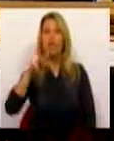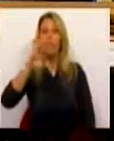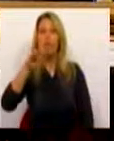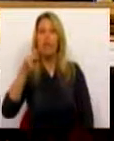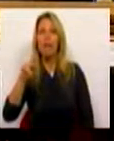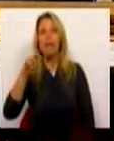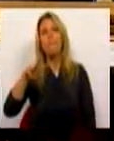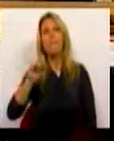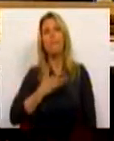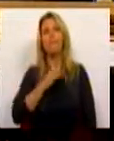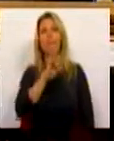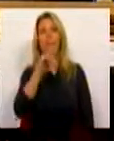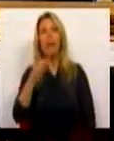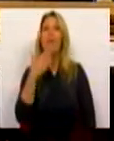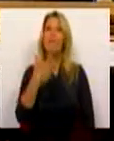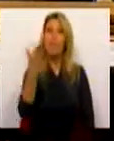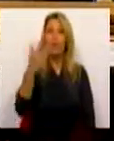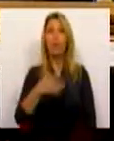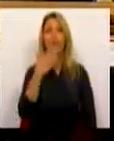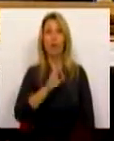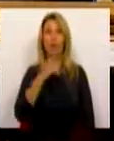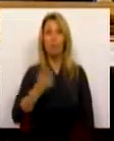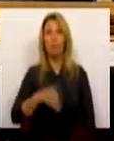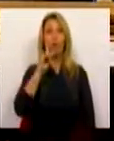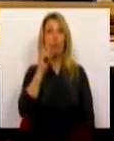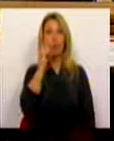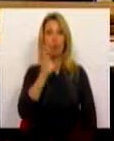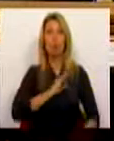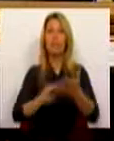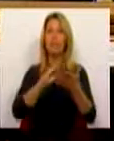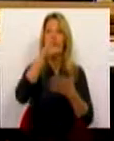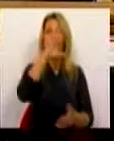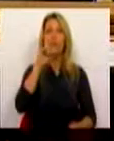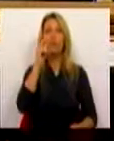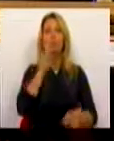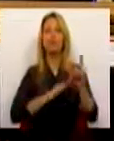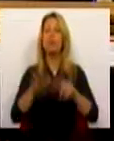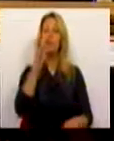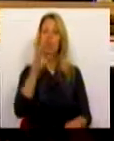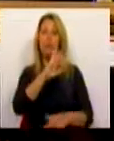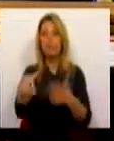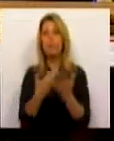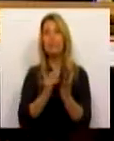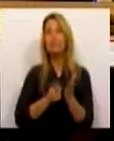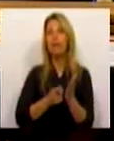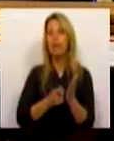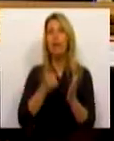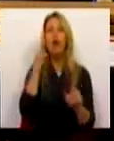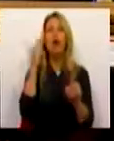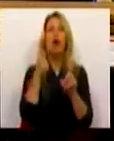Muito obrigada, Sr. Presidente, Srs. Secretários de Estado, Sras. E Srs. Deputados. Esta proposta visa a